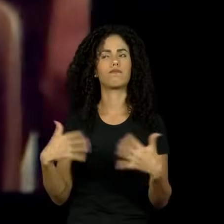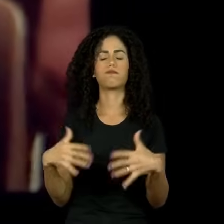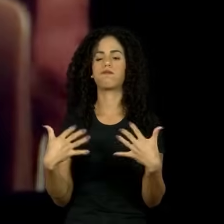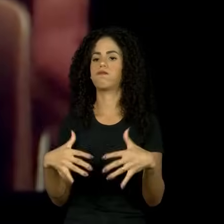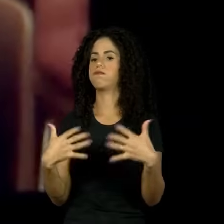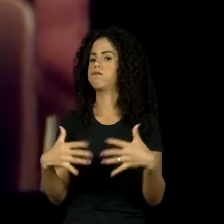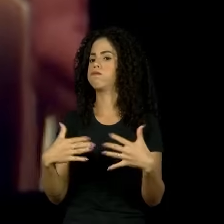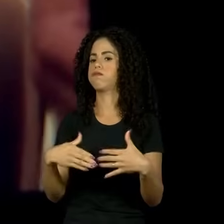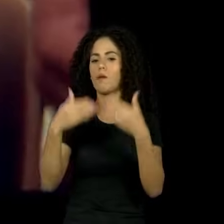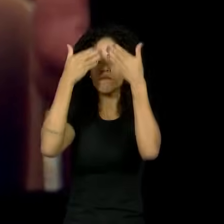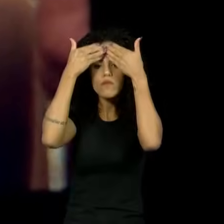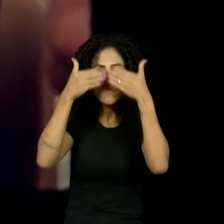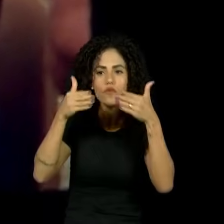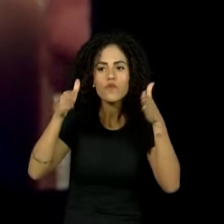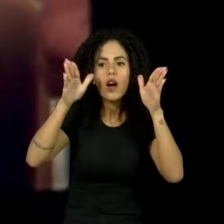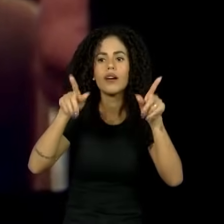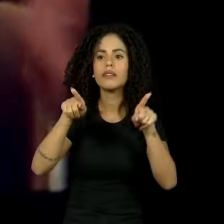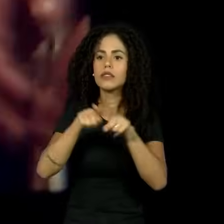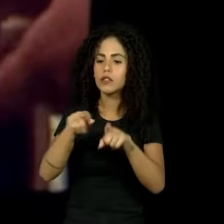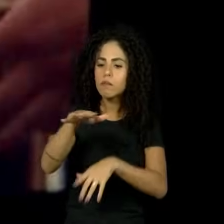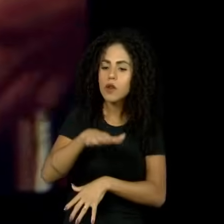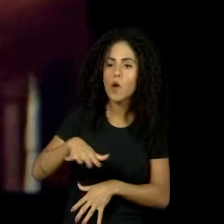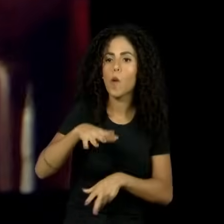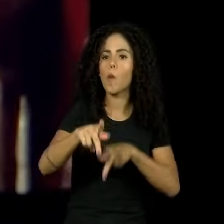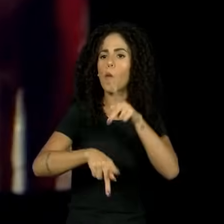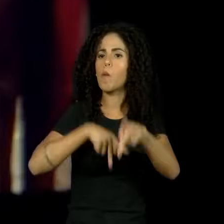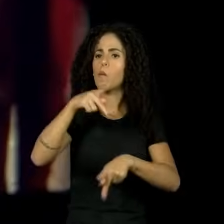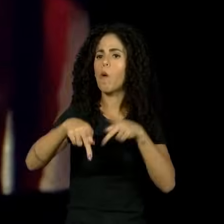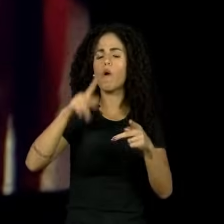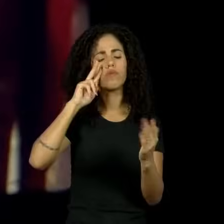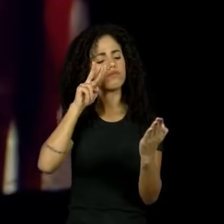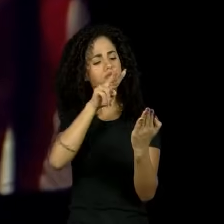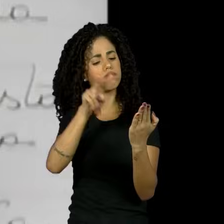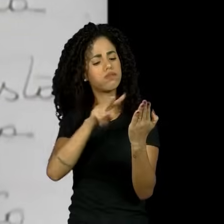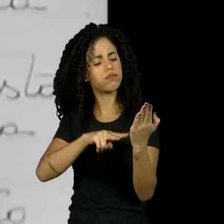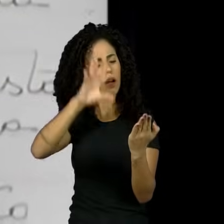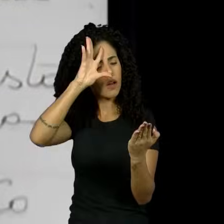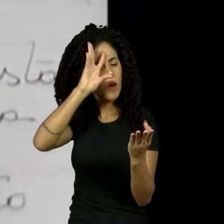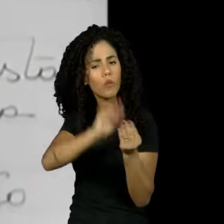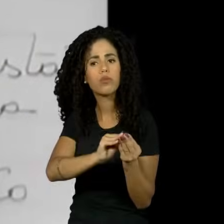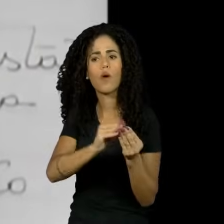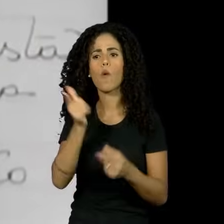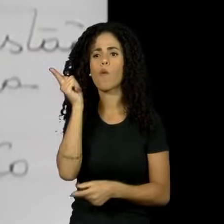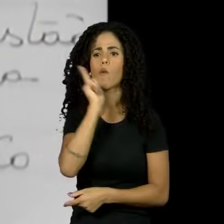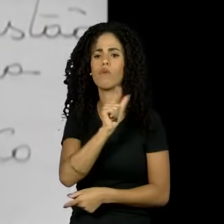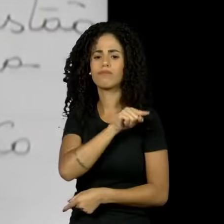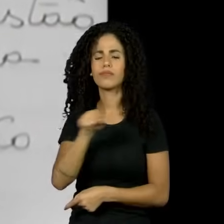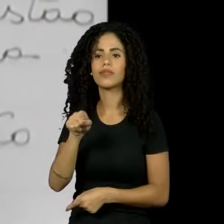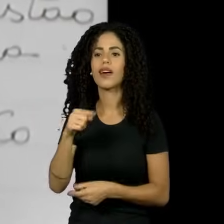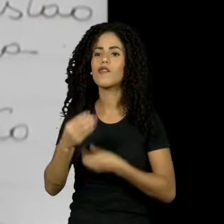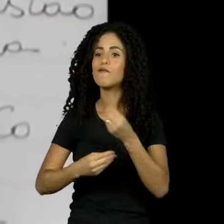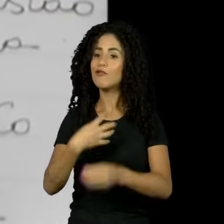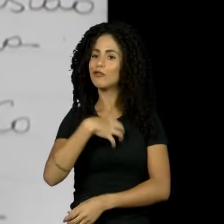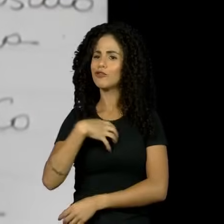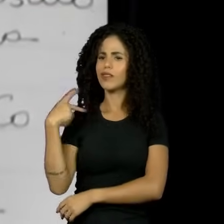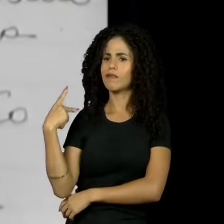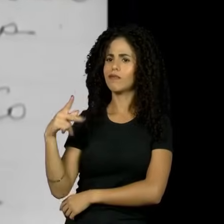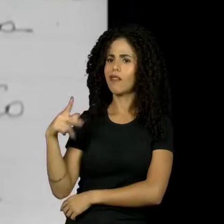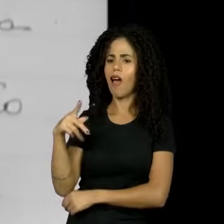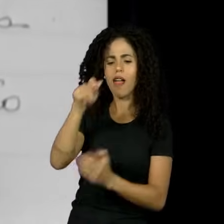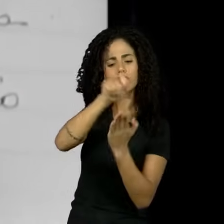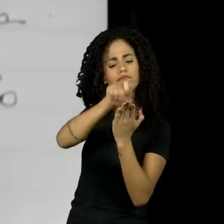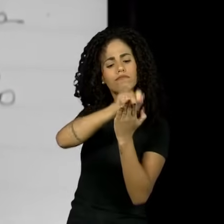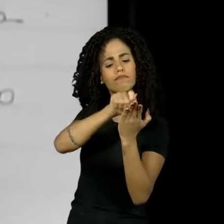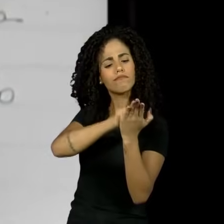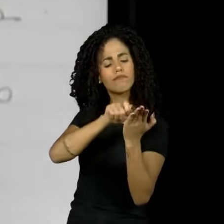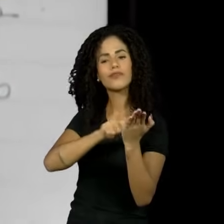Sim. As classes populares se apropriam da escrita muito através dessa observação